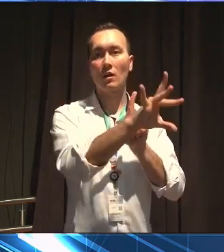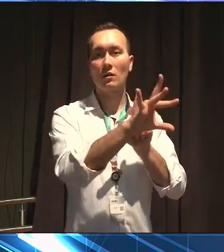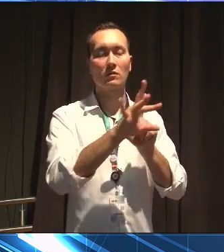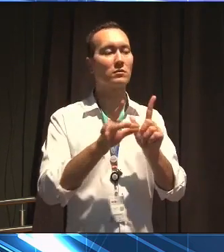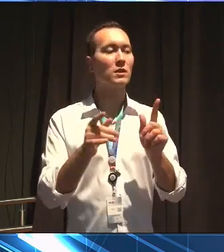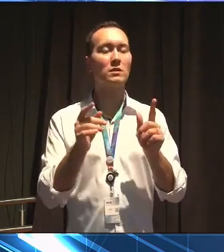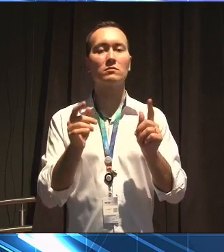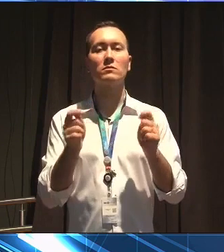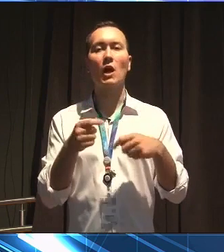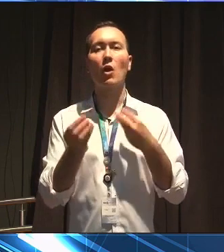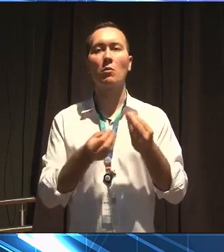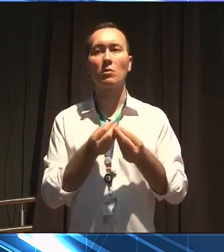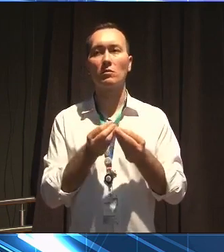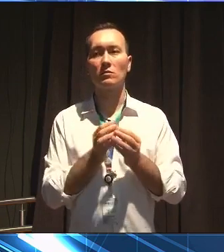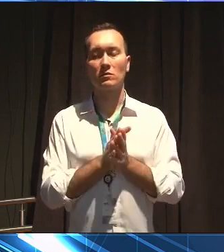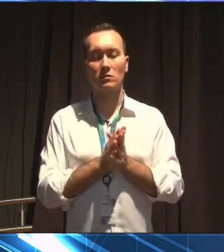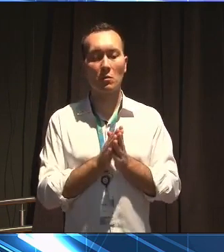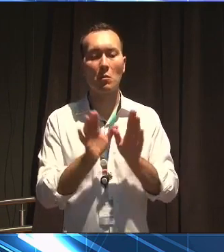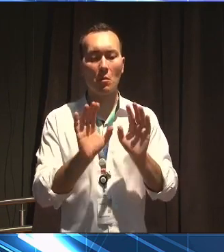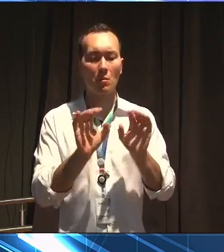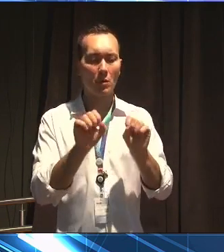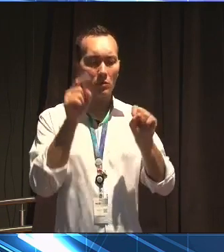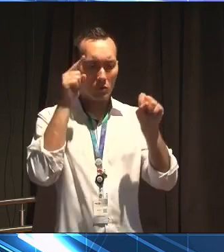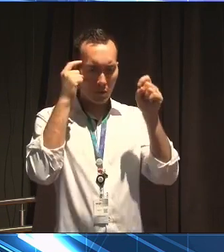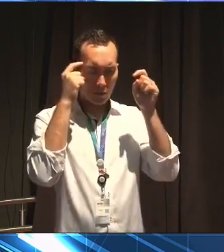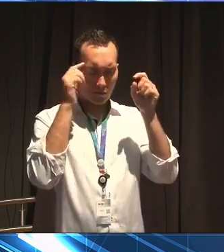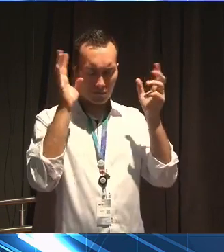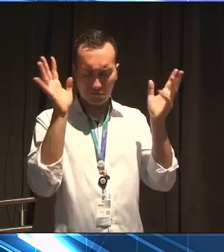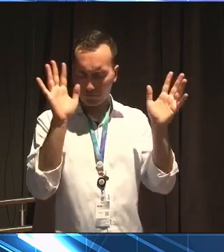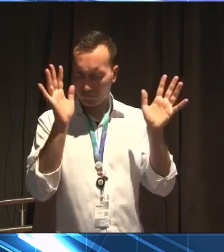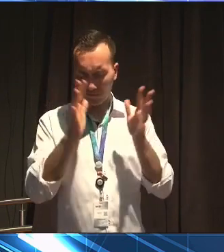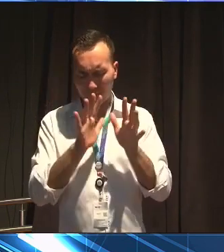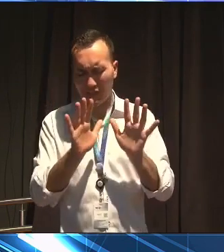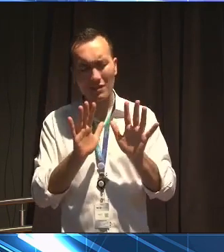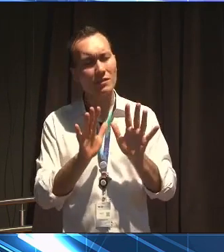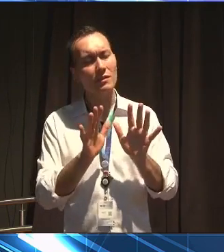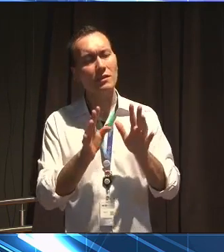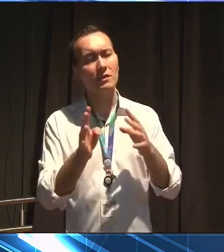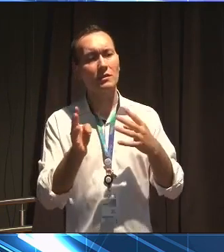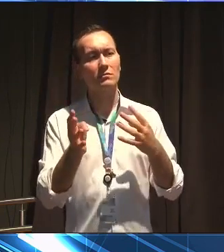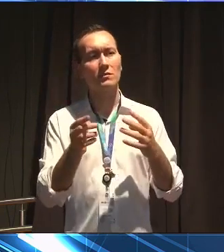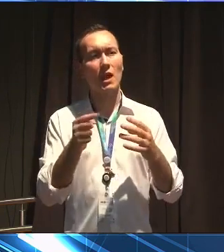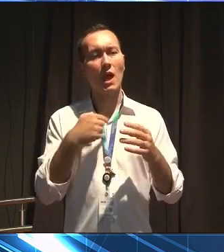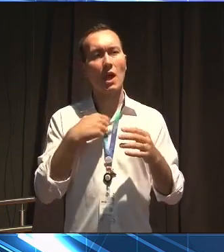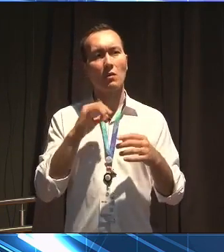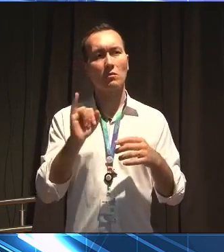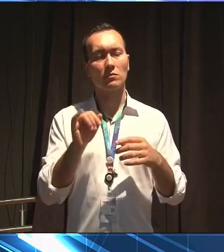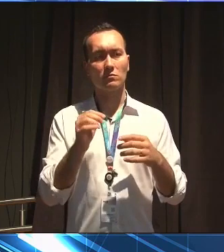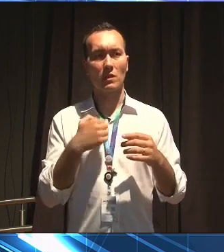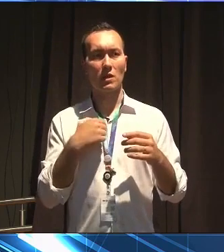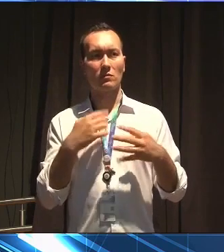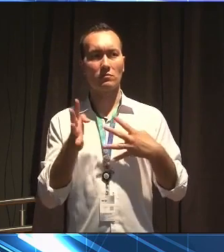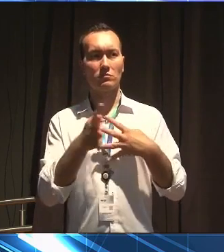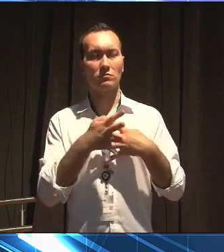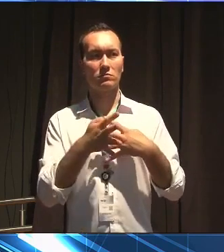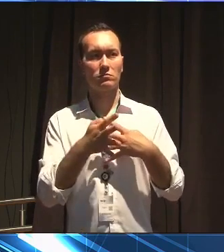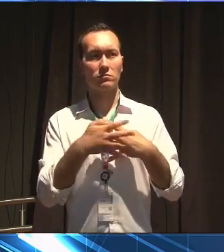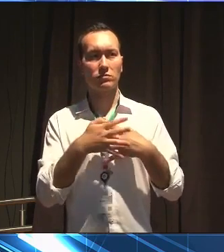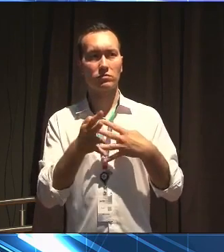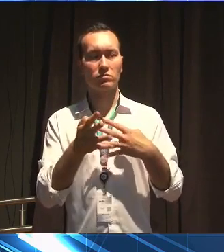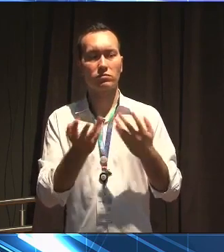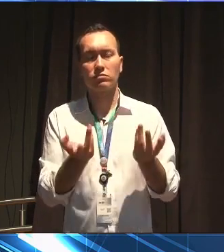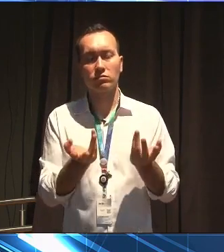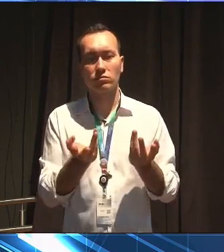eu vou adicionar uma framework no meu front-end e vou resolver esse problema. Não é um problema para mim, eu